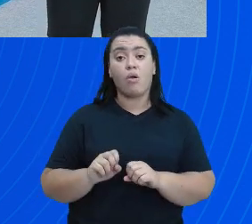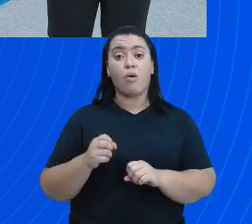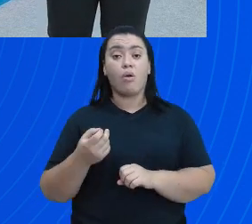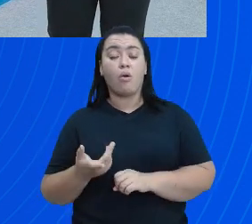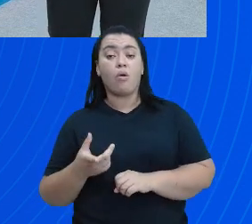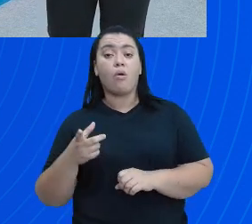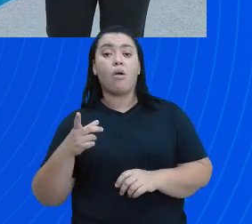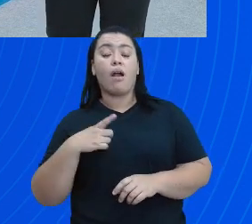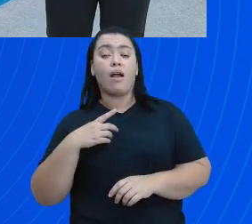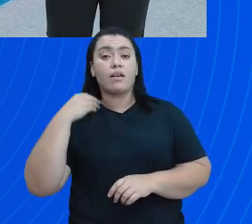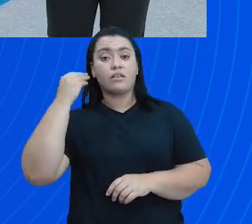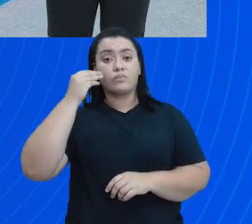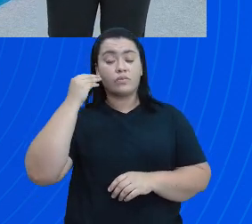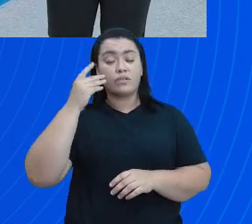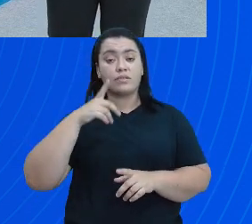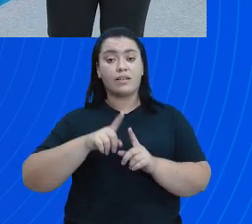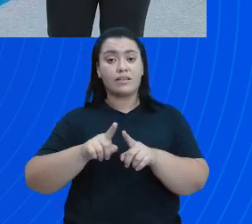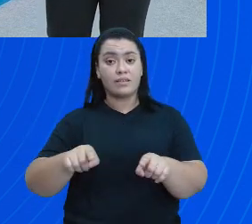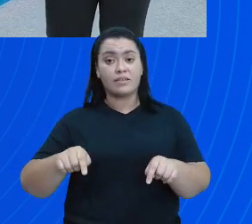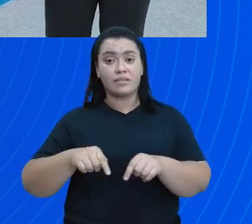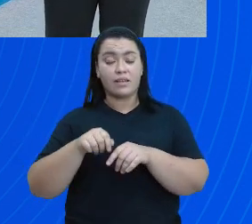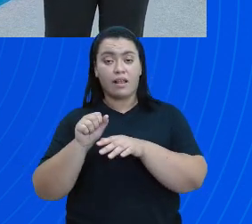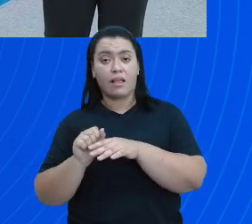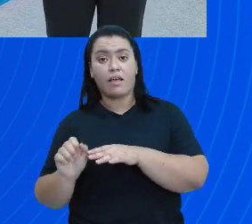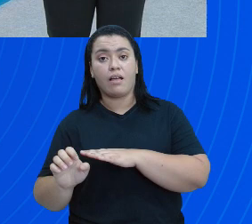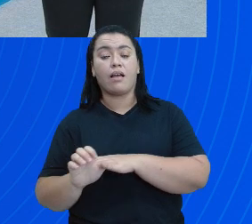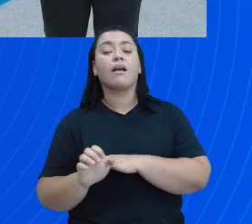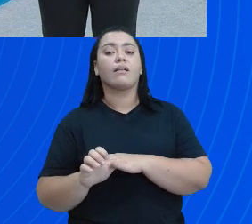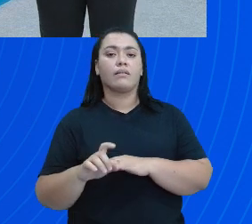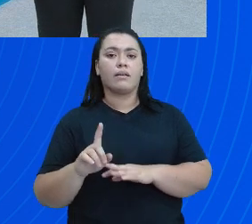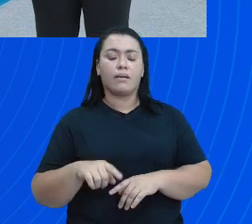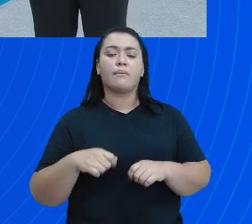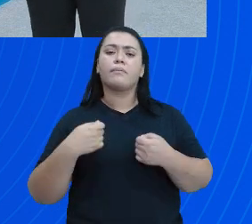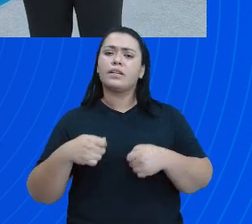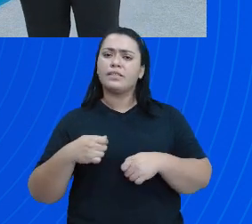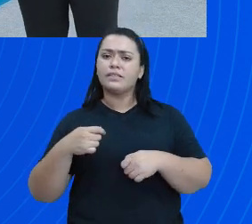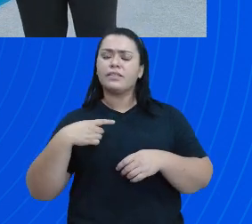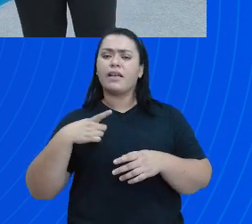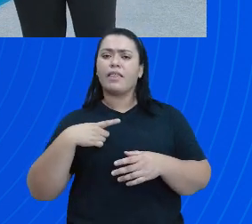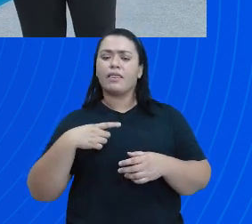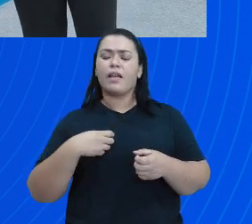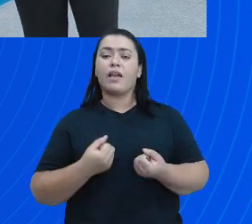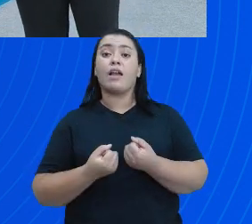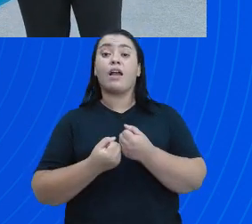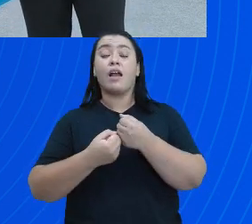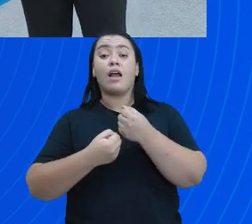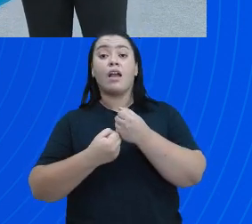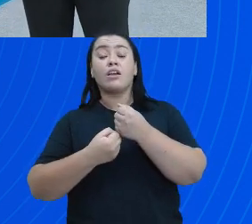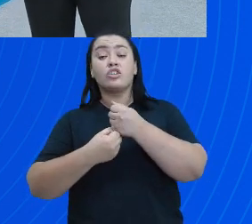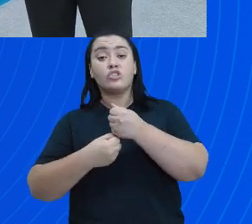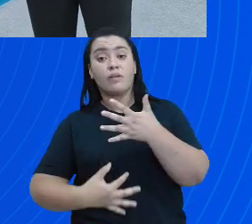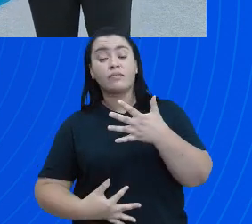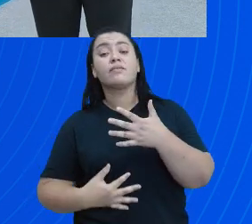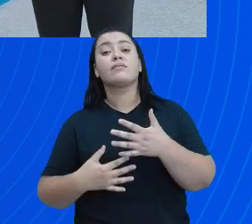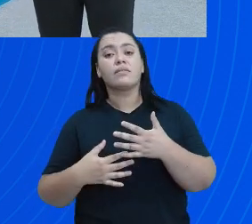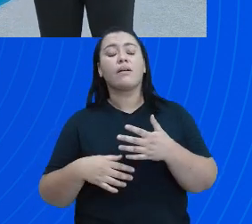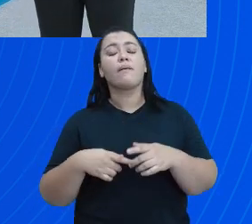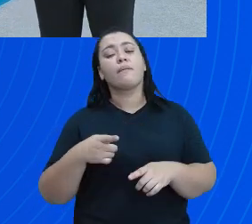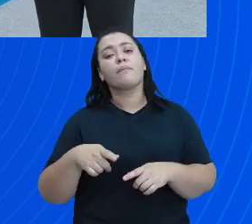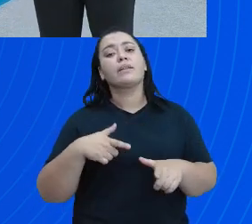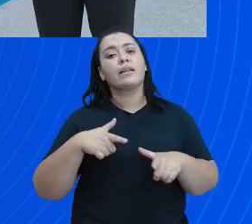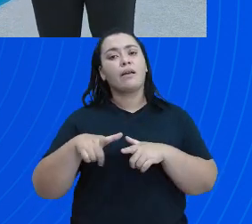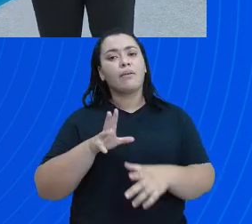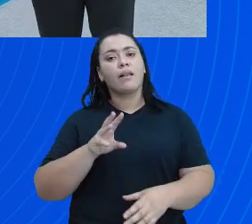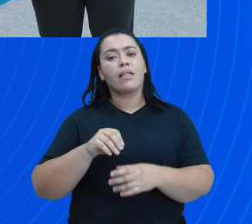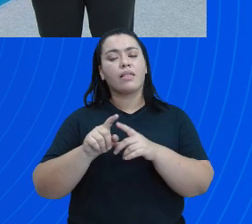recursos multifuncionais. É importante que ele tenha essa especialização para que ele possa trabalhar nessa sala.